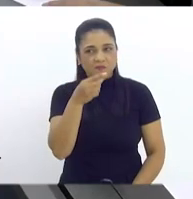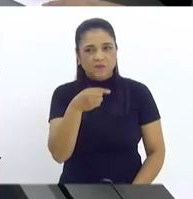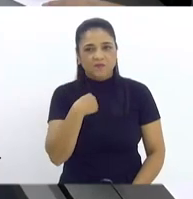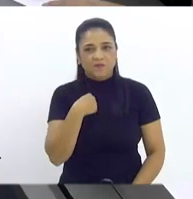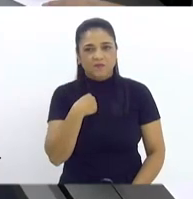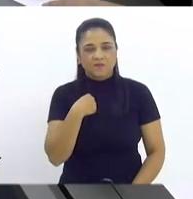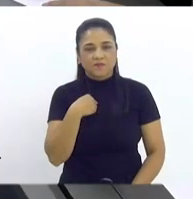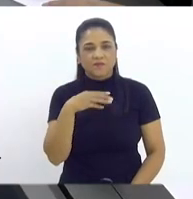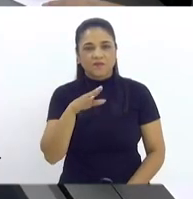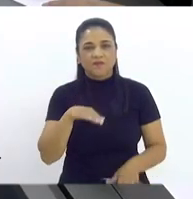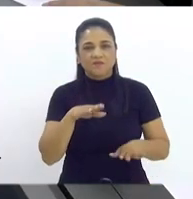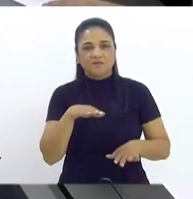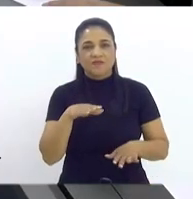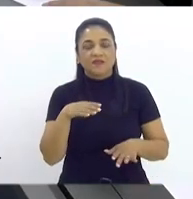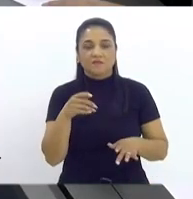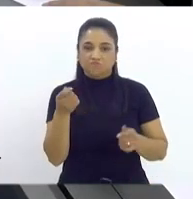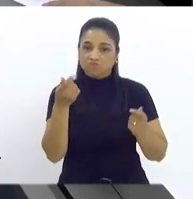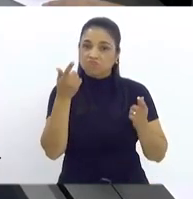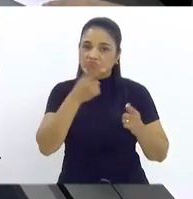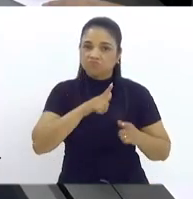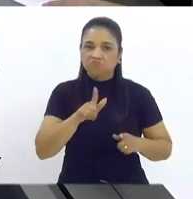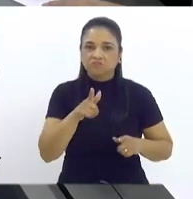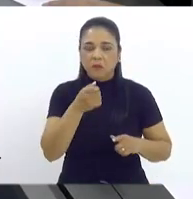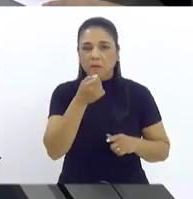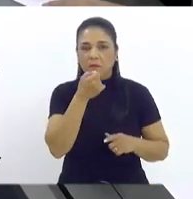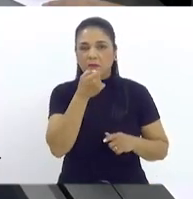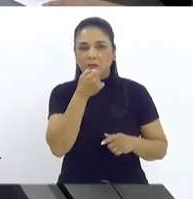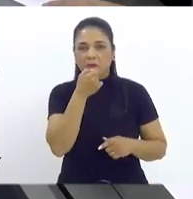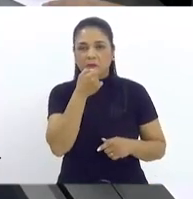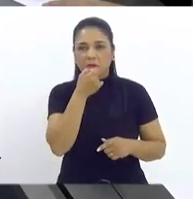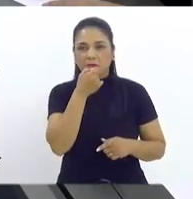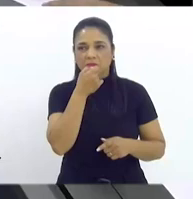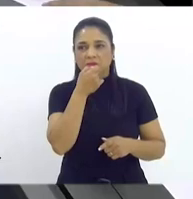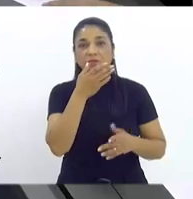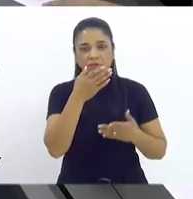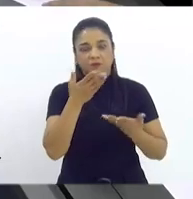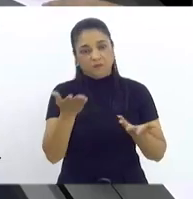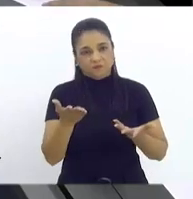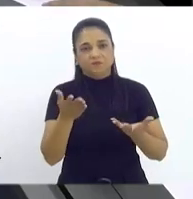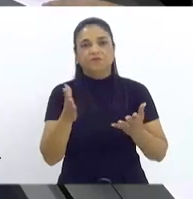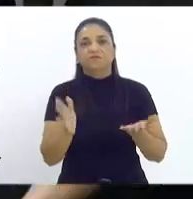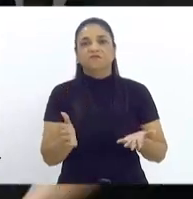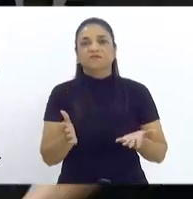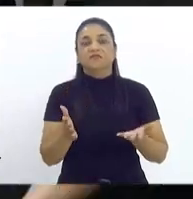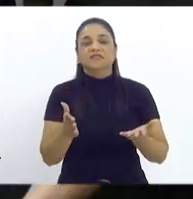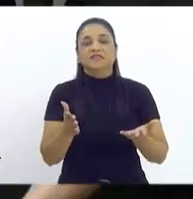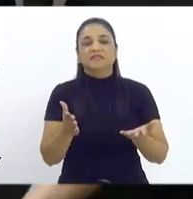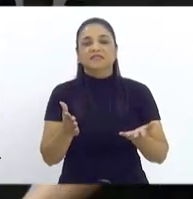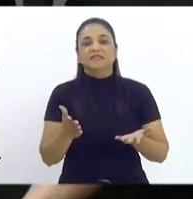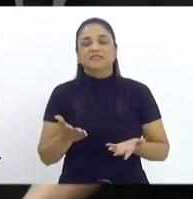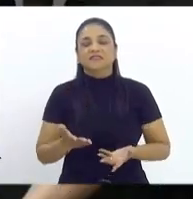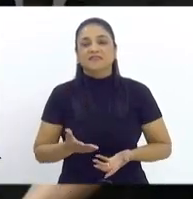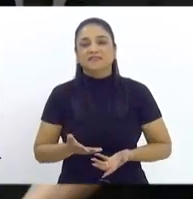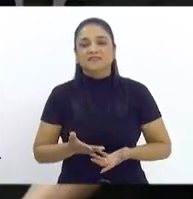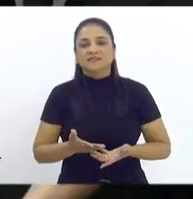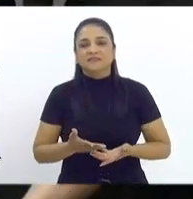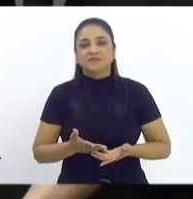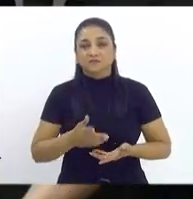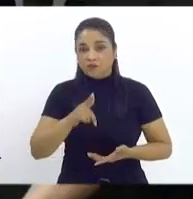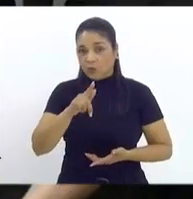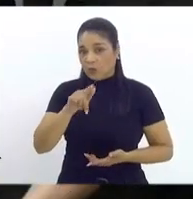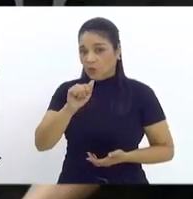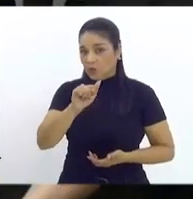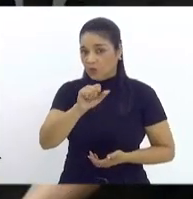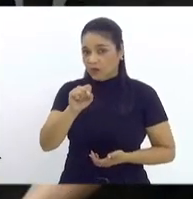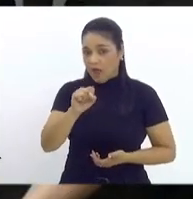Está regulando. Mas às vezes. Agora está. O volume. Bom, então, esse gás ele